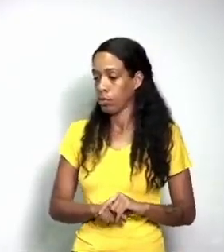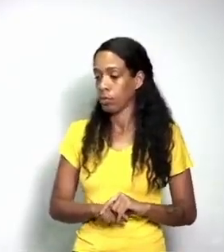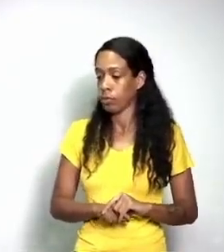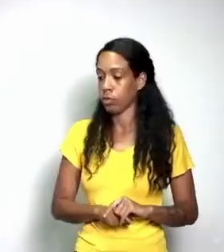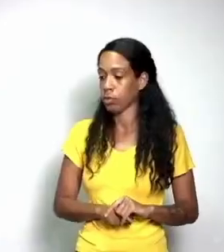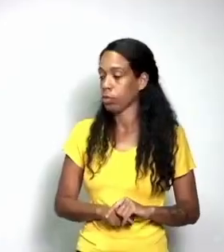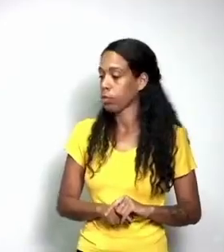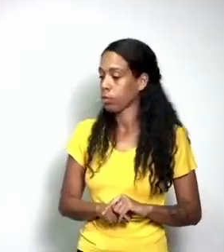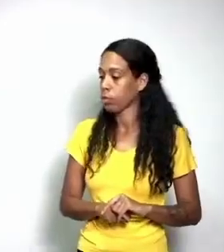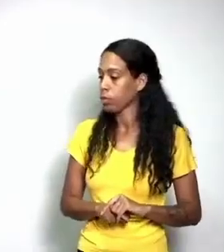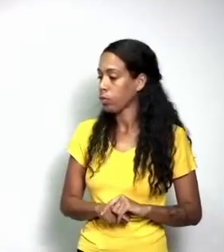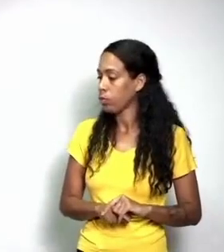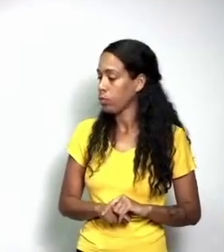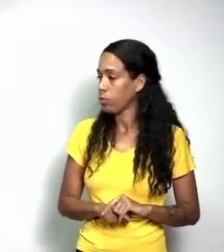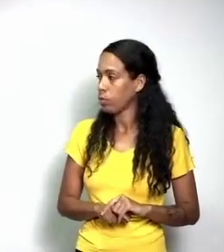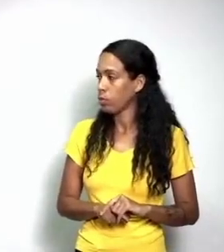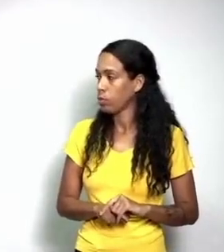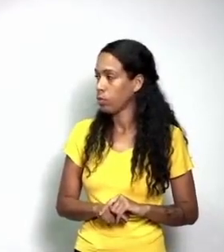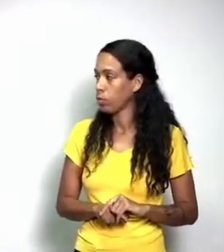cima.